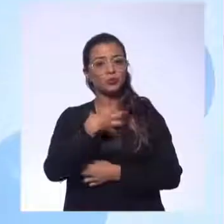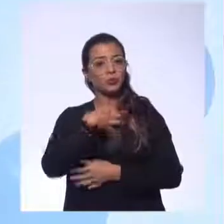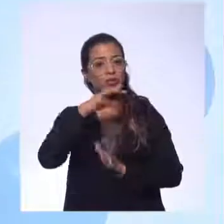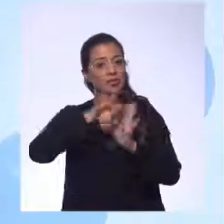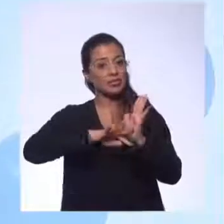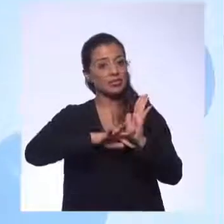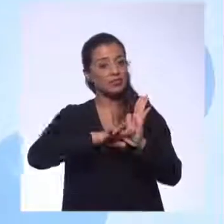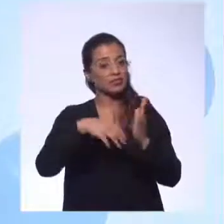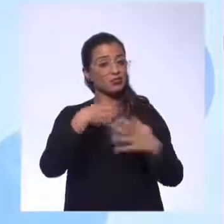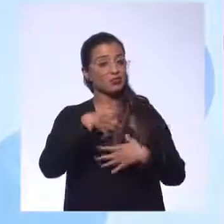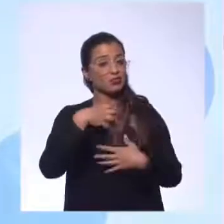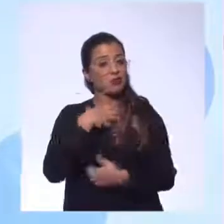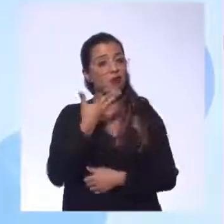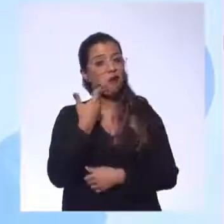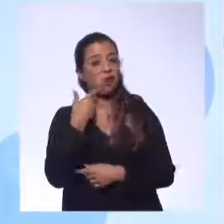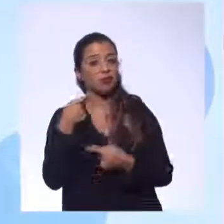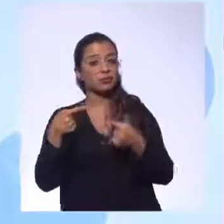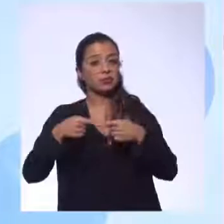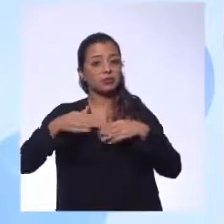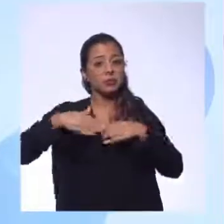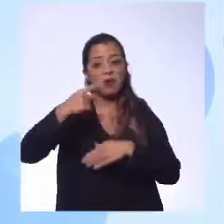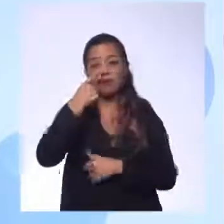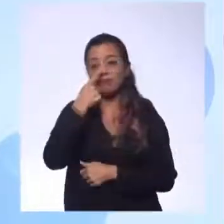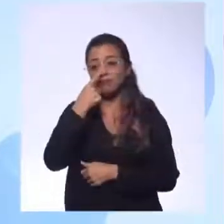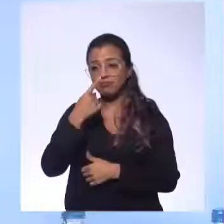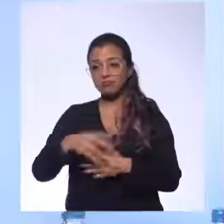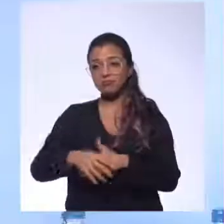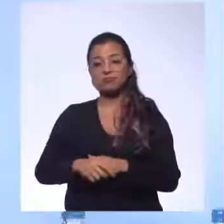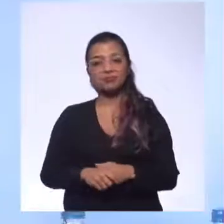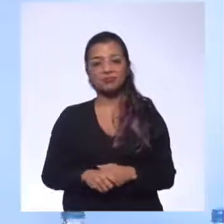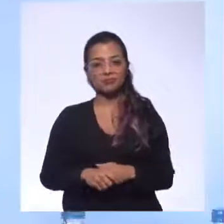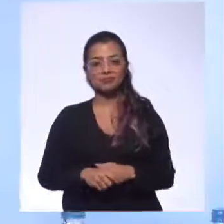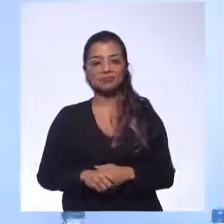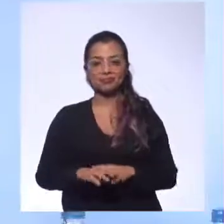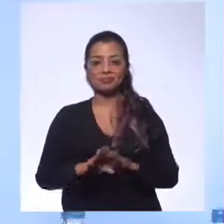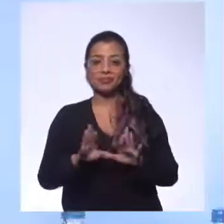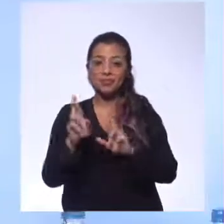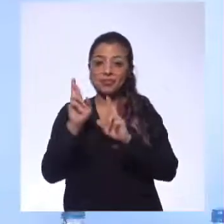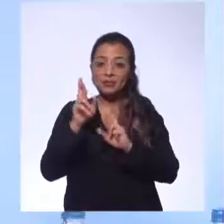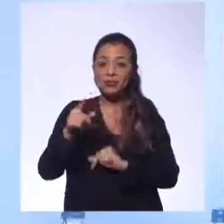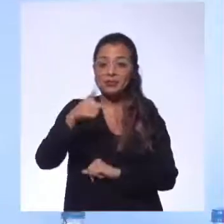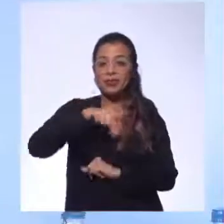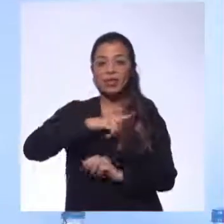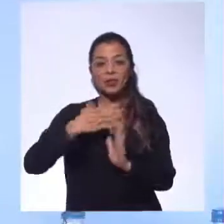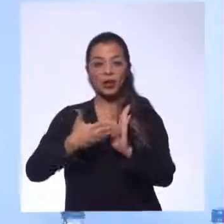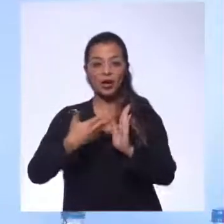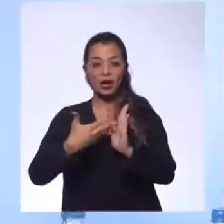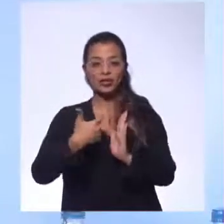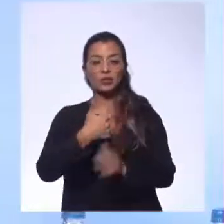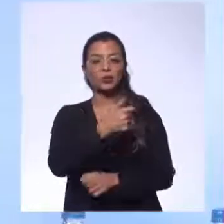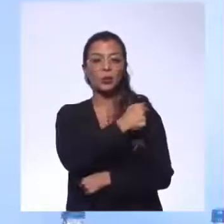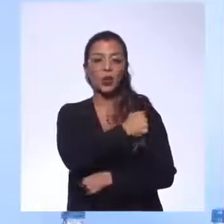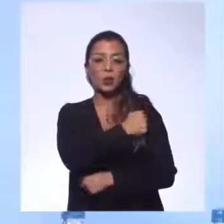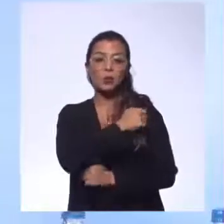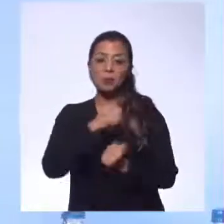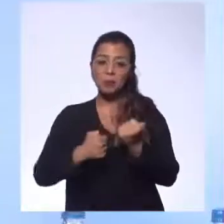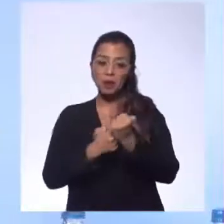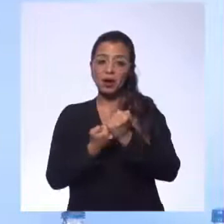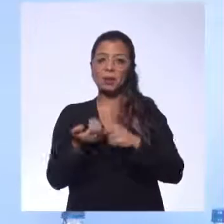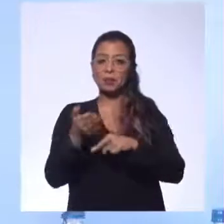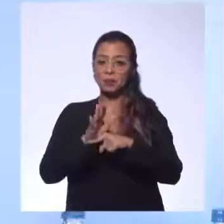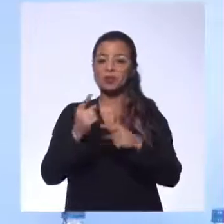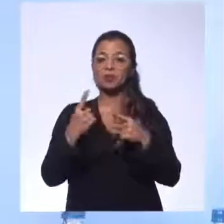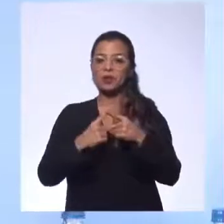lhe convém, né? Que é o texto. Sim, que já tem. Que já Agora, eu espero que vocês tenham o caderno do aluno aí para poder ajudar, porque vocês viram que são